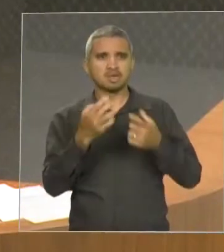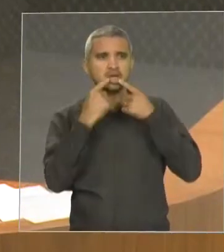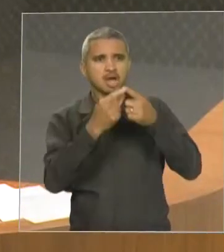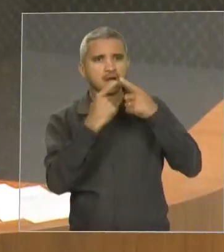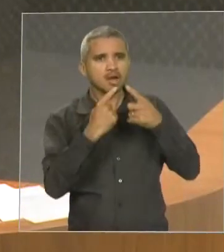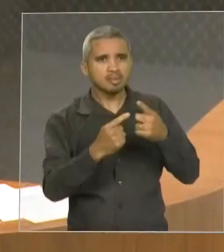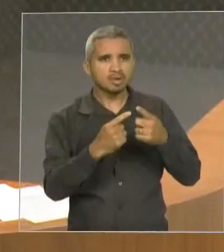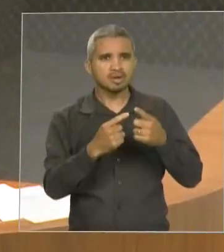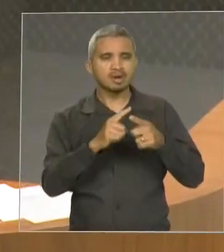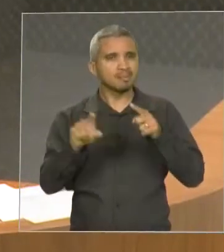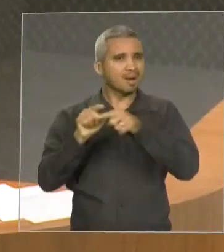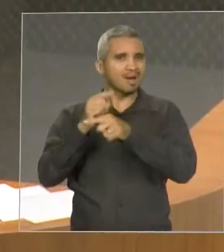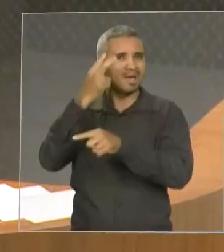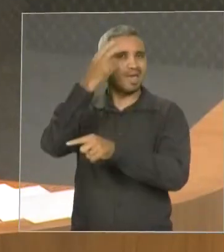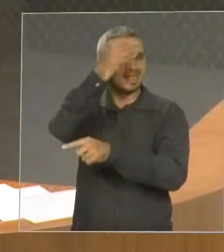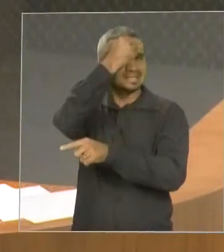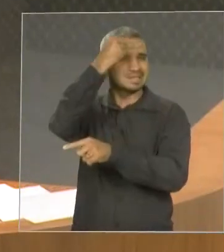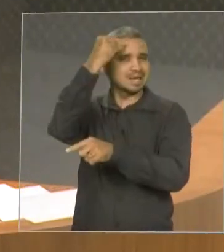que aumentou